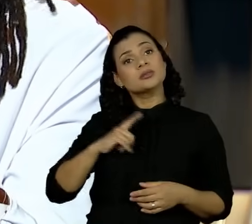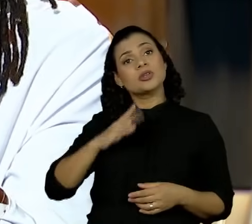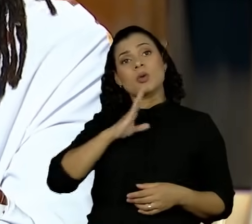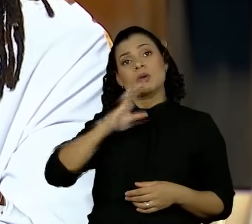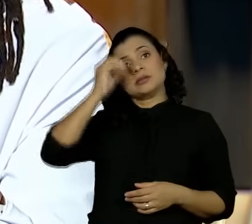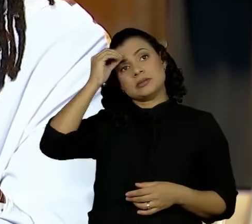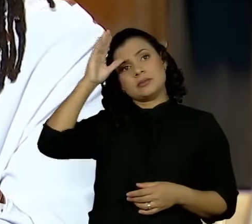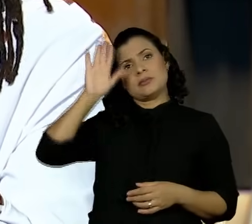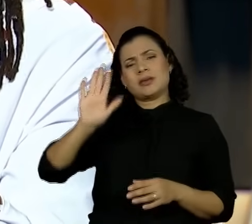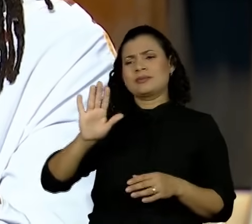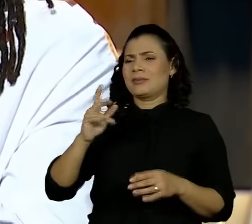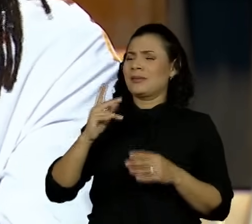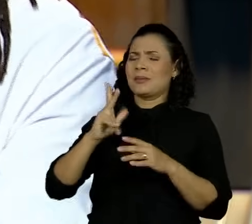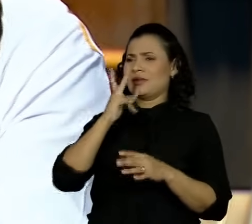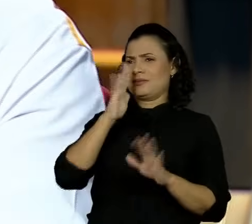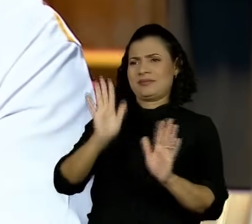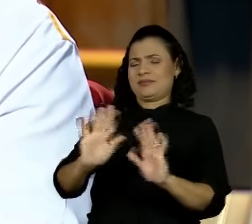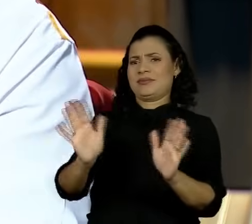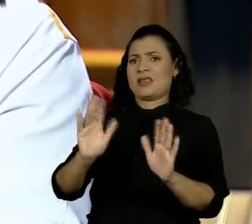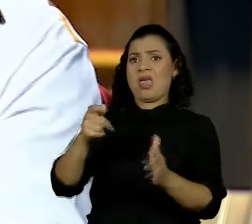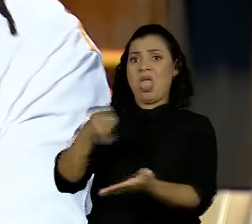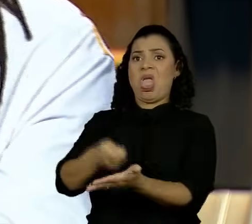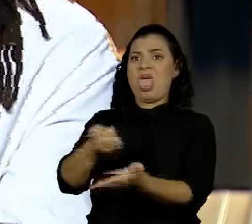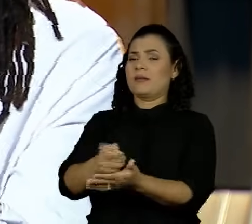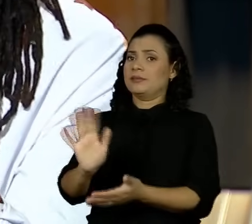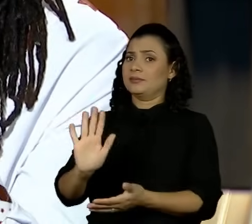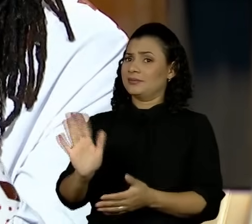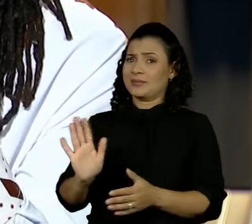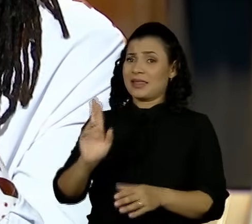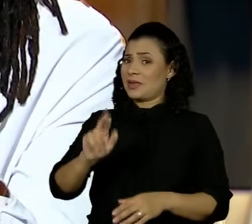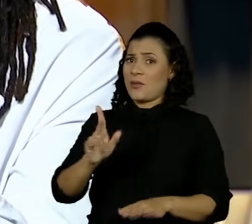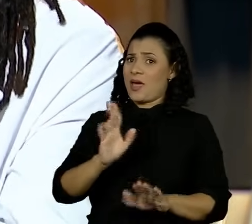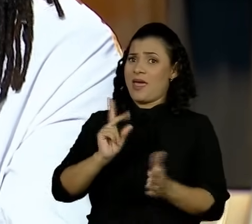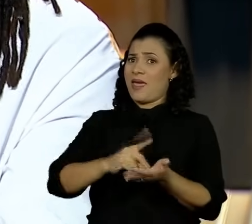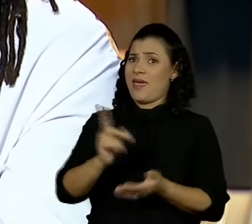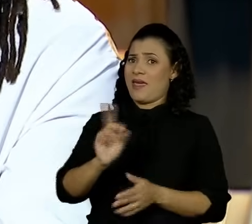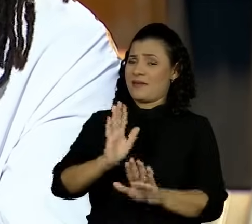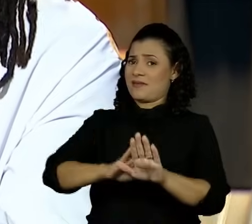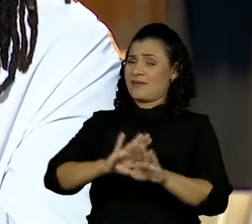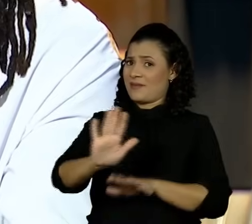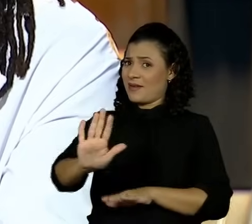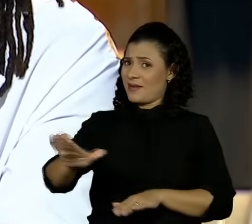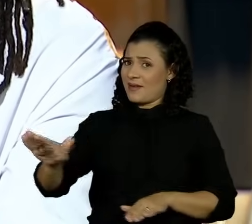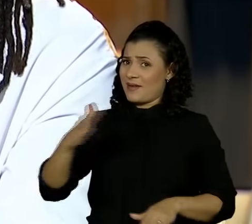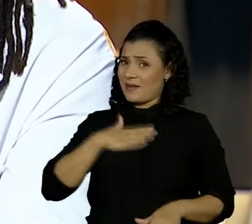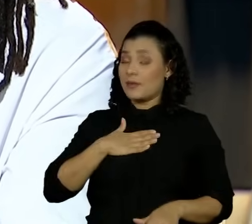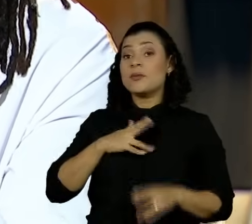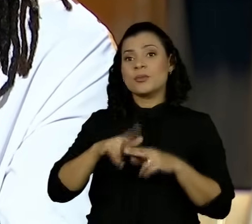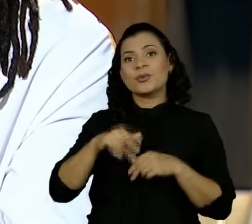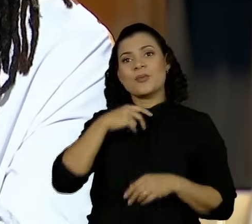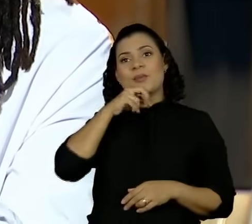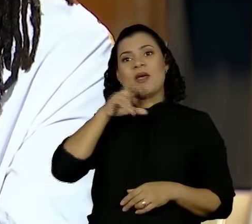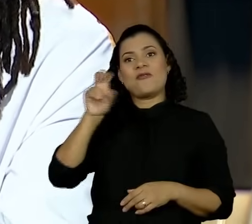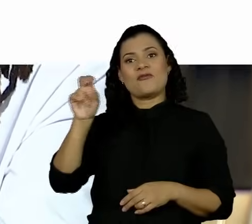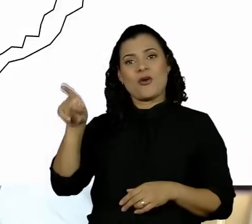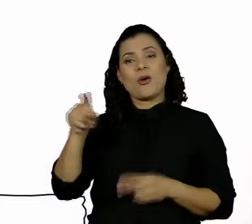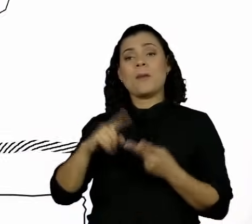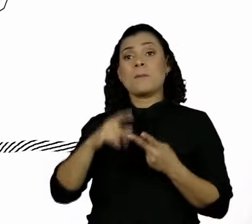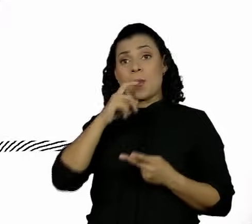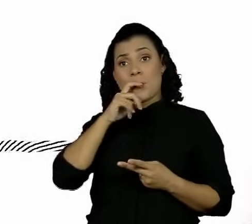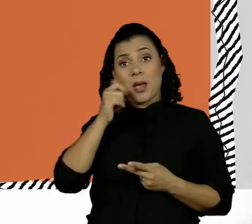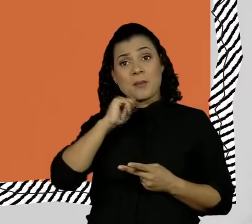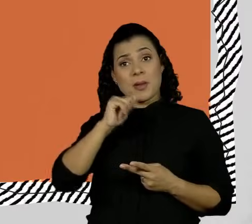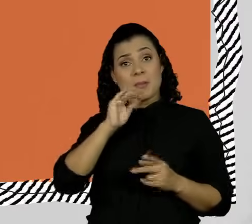olha, não vamos querer pregar uma coisa que no fundo não fazer é, outra. né? Mas a avó Sebastiana, eu tenho meus pais como